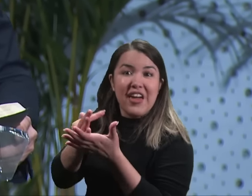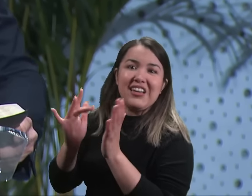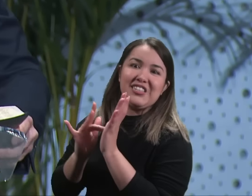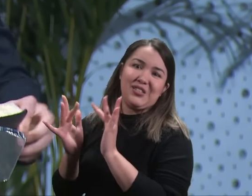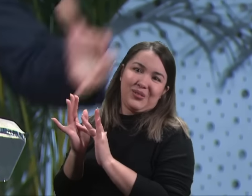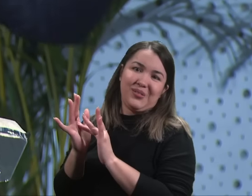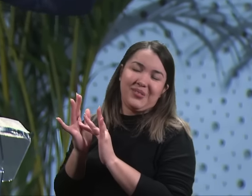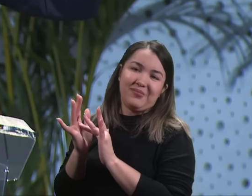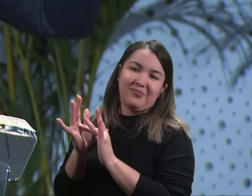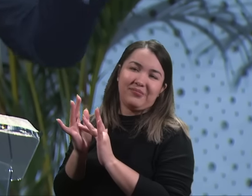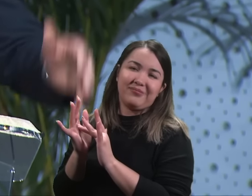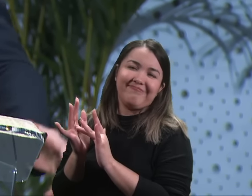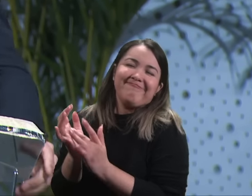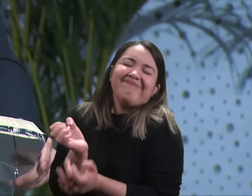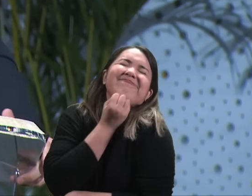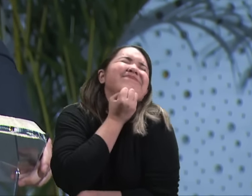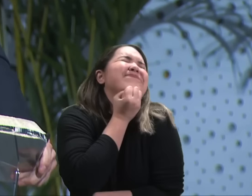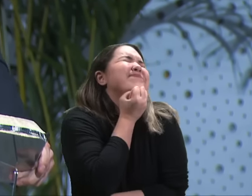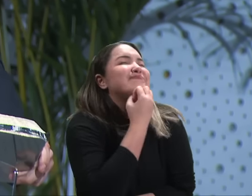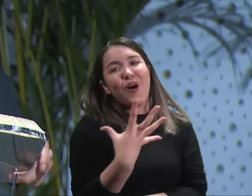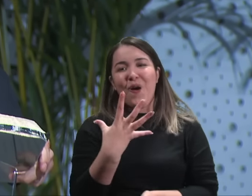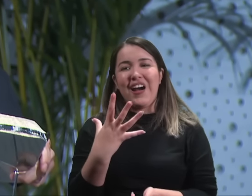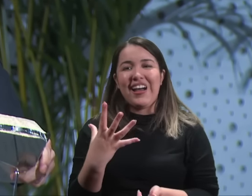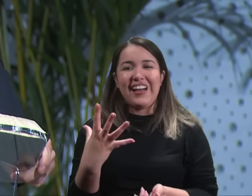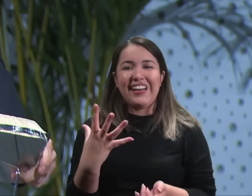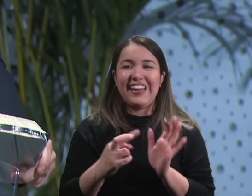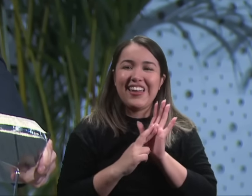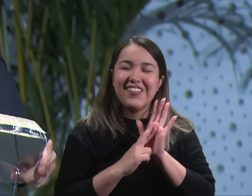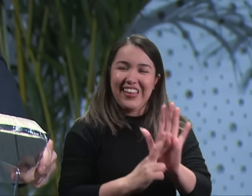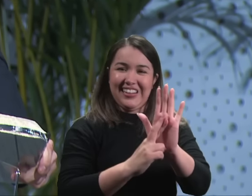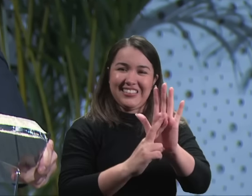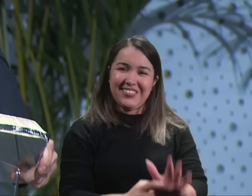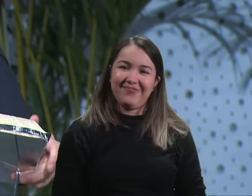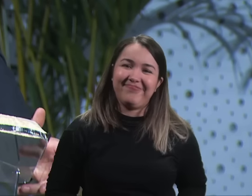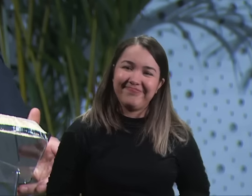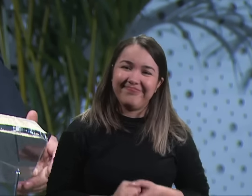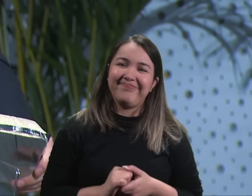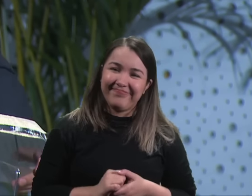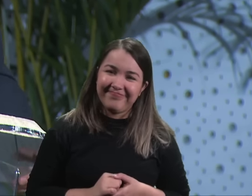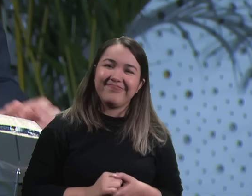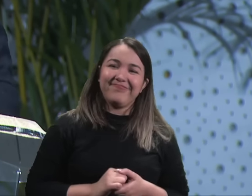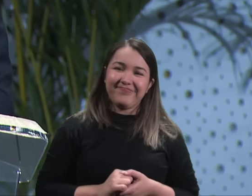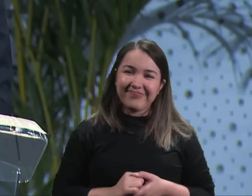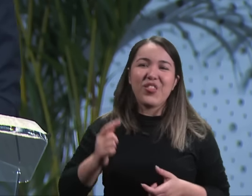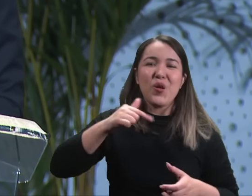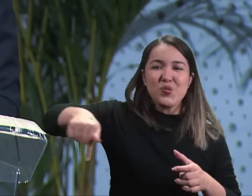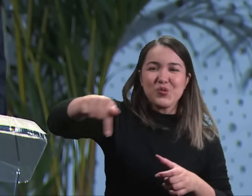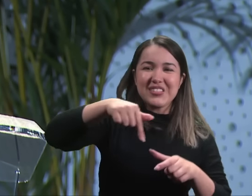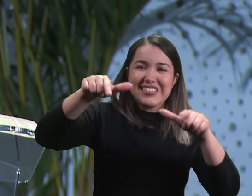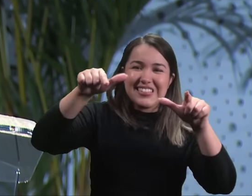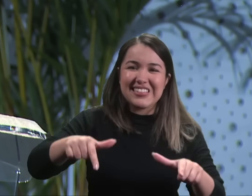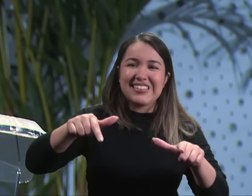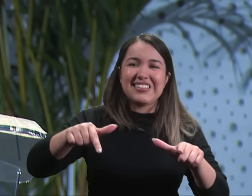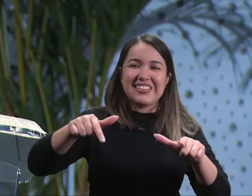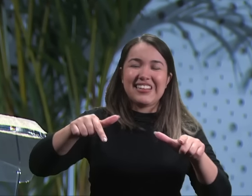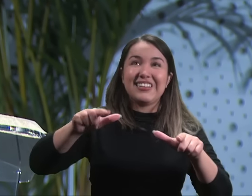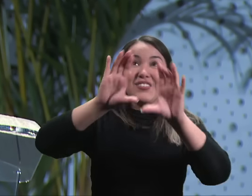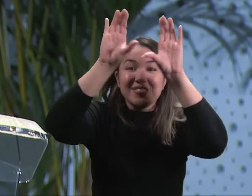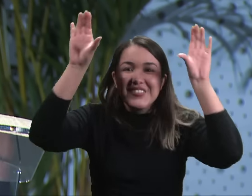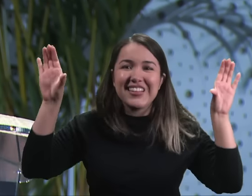amém doce Revelação o Santuário Celestial ó